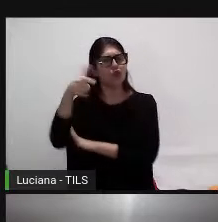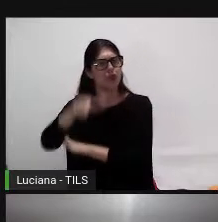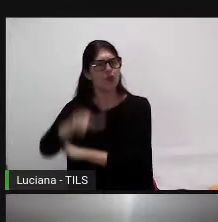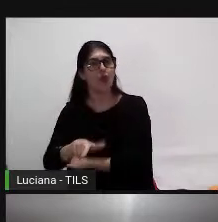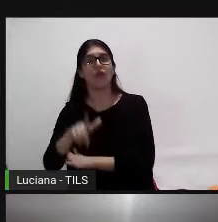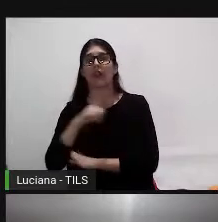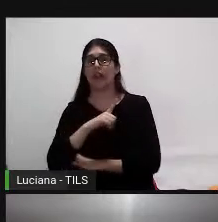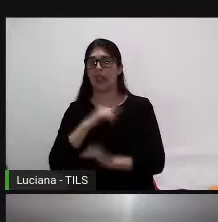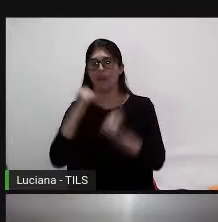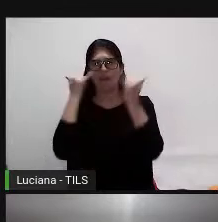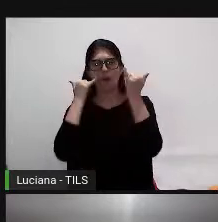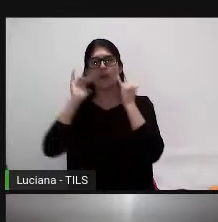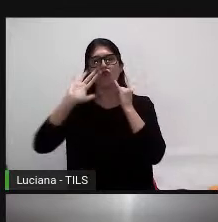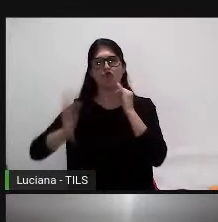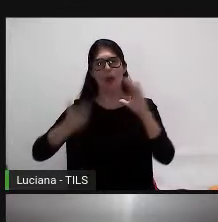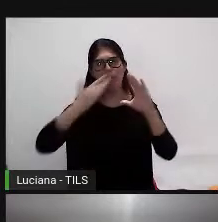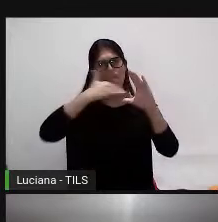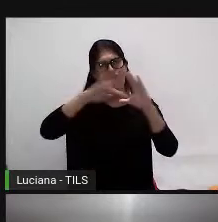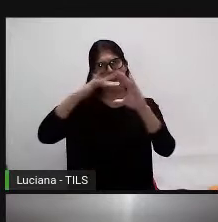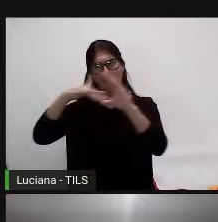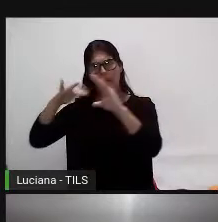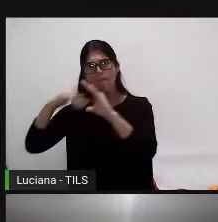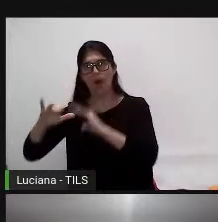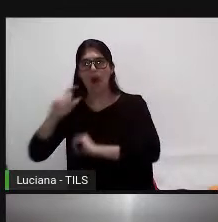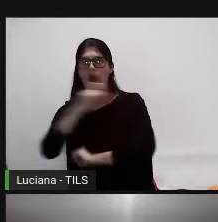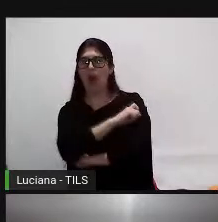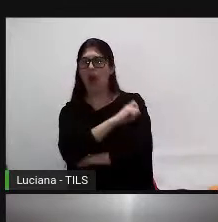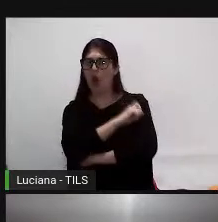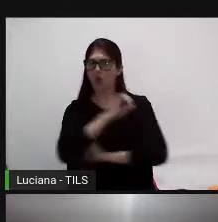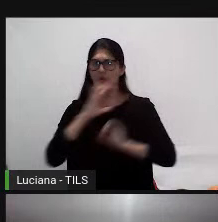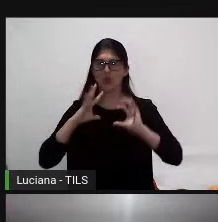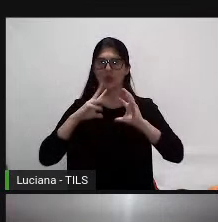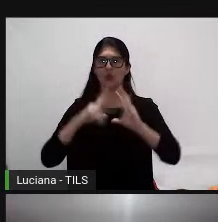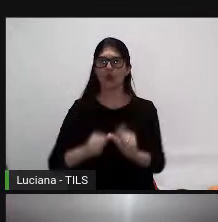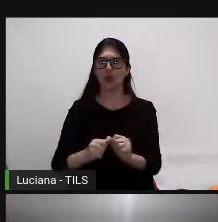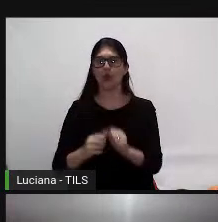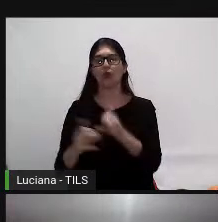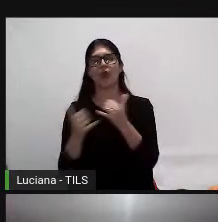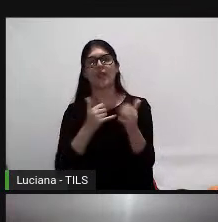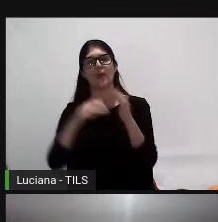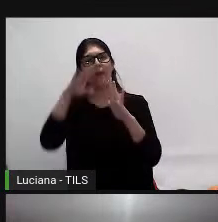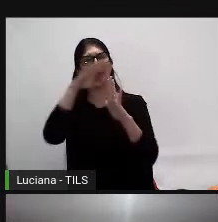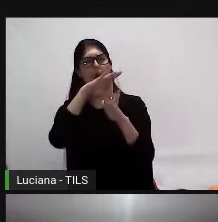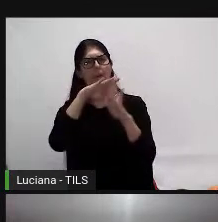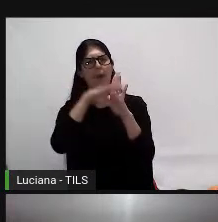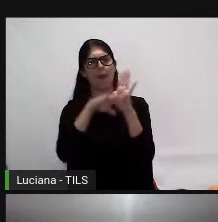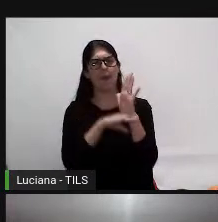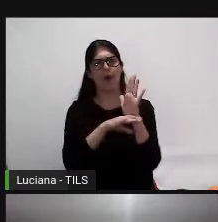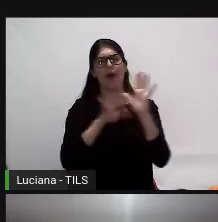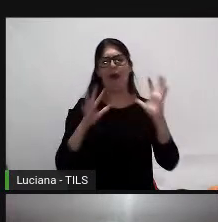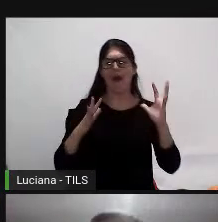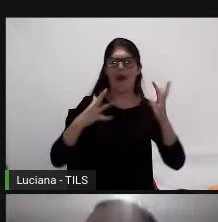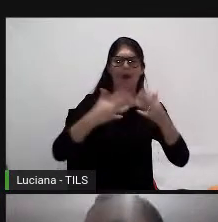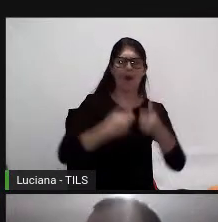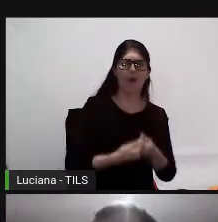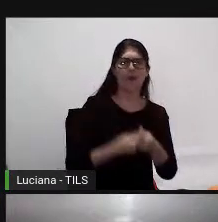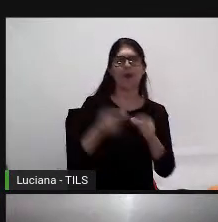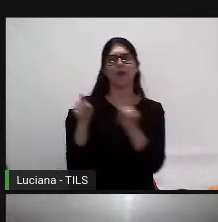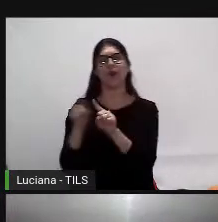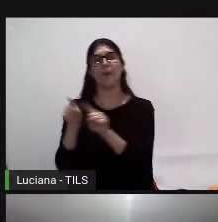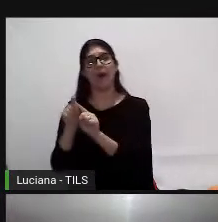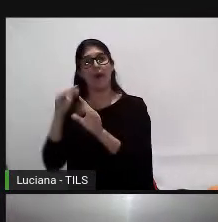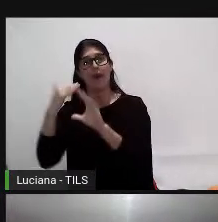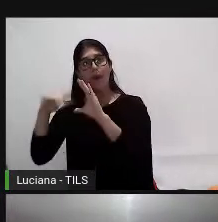foram encaminhadas para os estudantes, tá? Como programação do acolhimento, o e-mail oficial é por onde